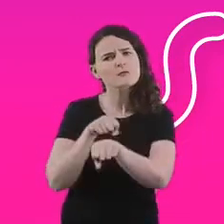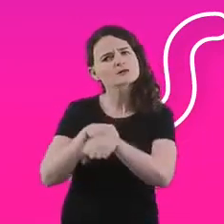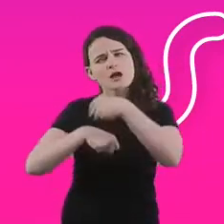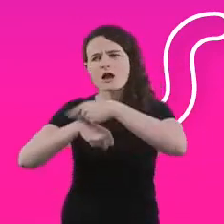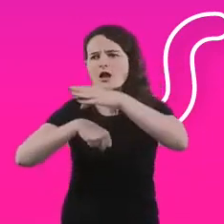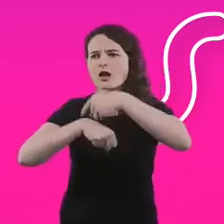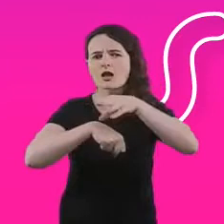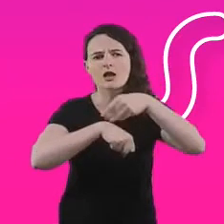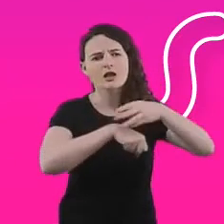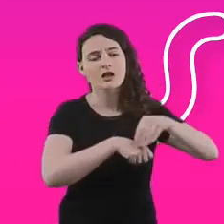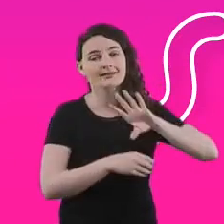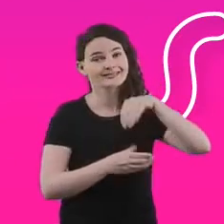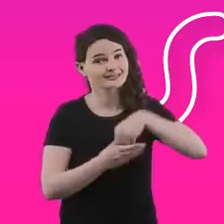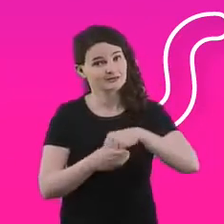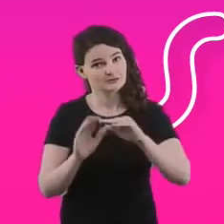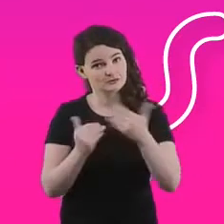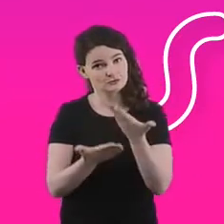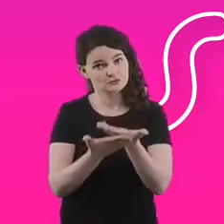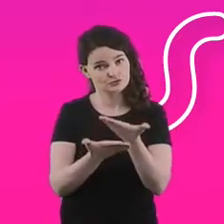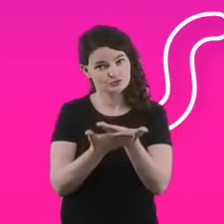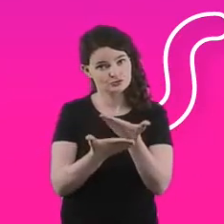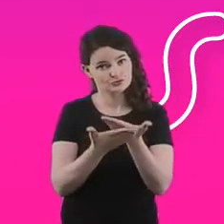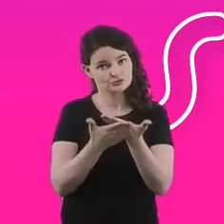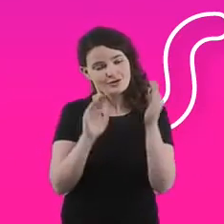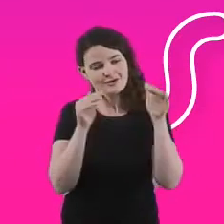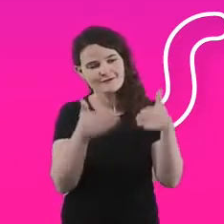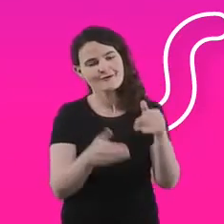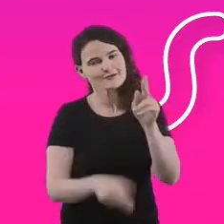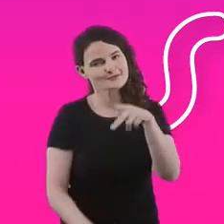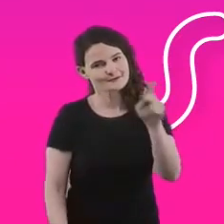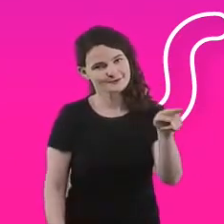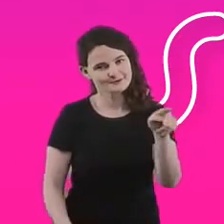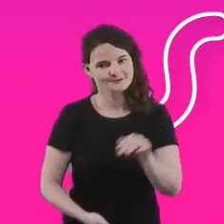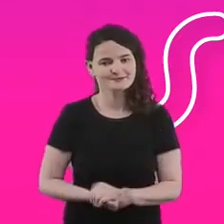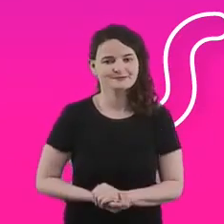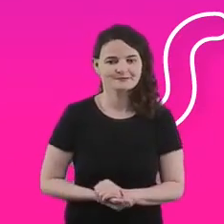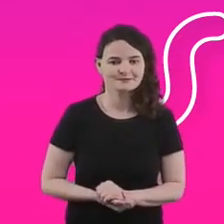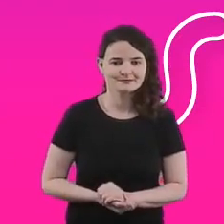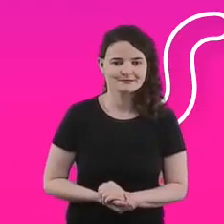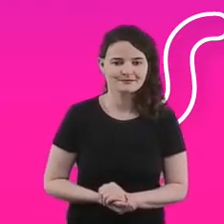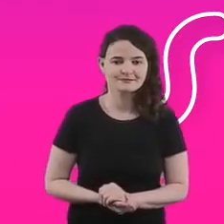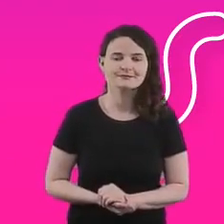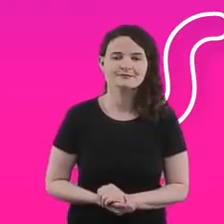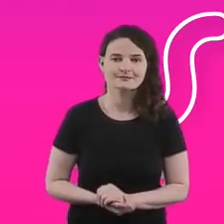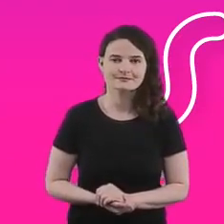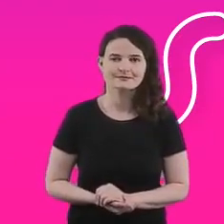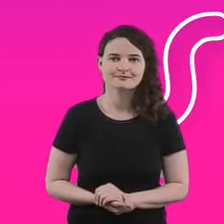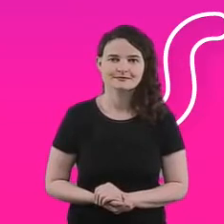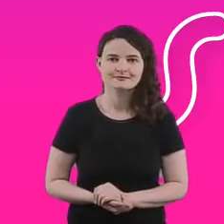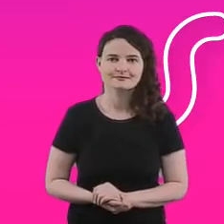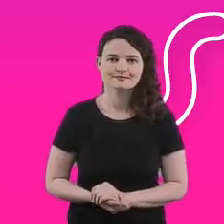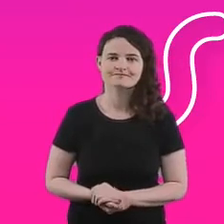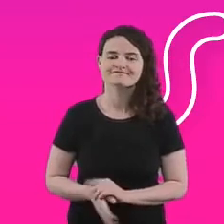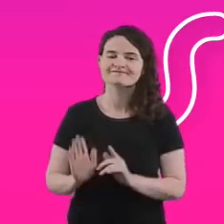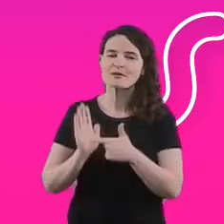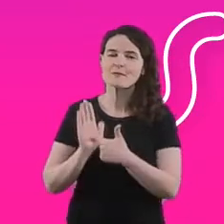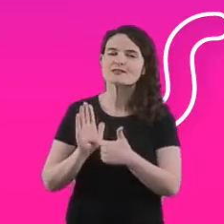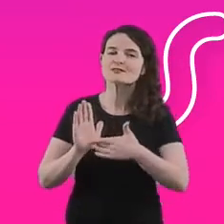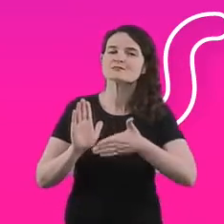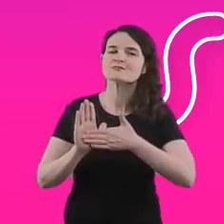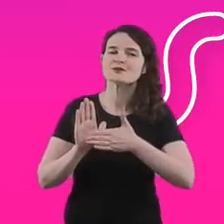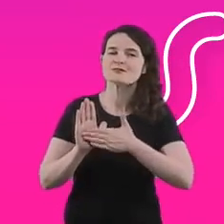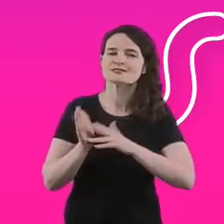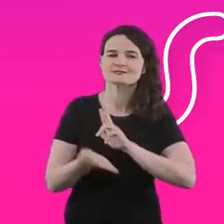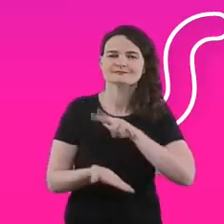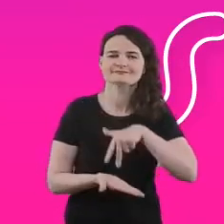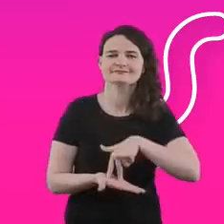dentro da sala de aula, chegar para o professor. Né? Aqui é mais para a gente pensar um pouquinho no modelo de atuação. Né? Hoje, quando eu penso no modelo de